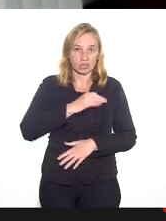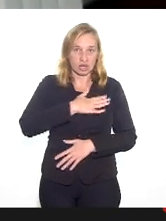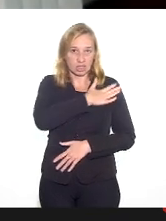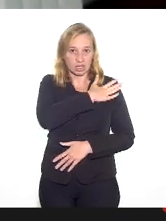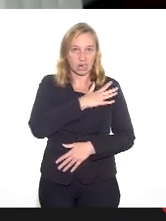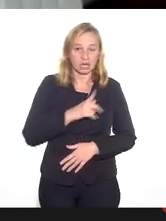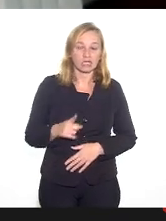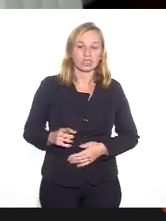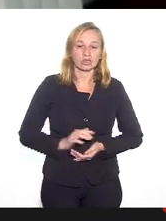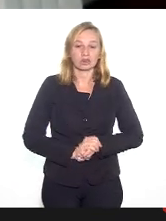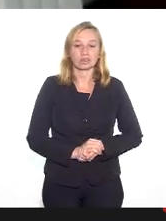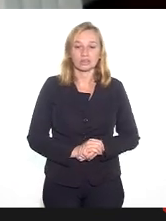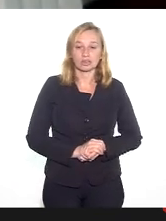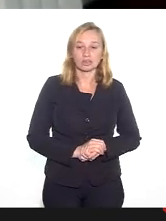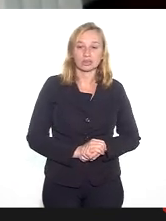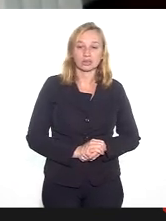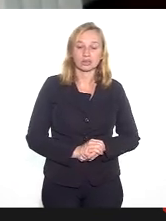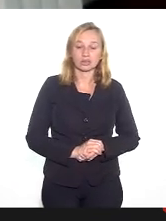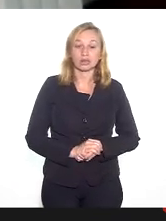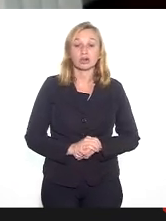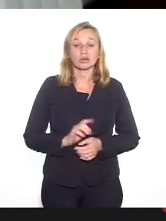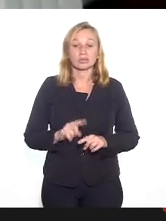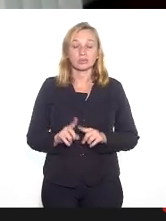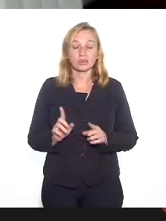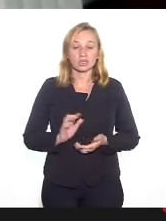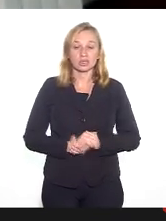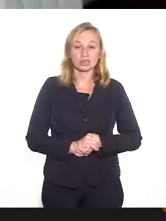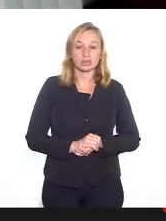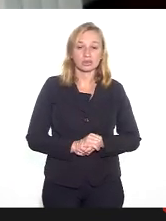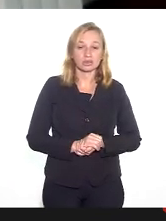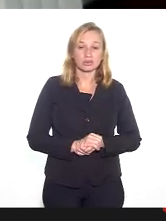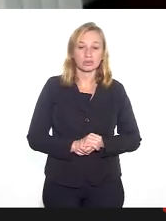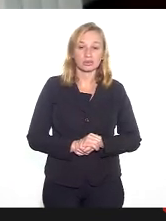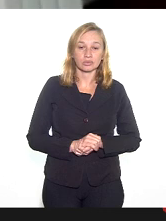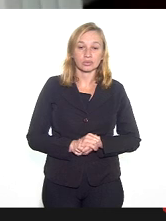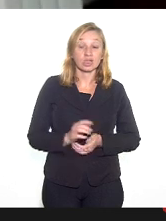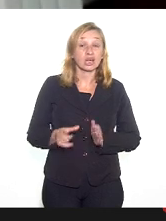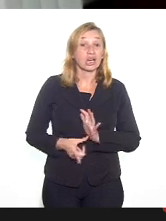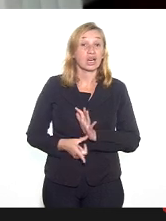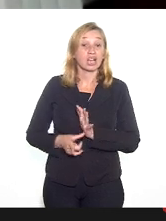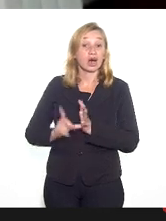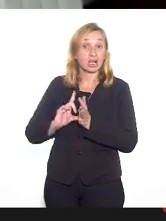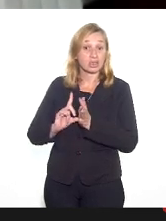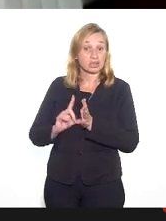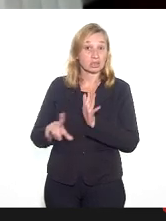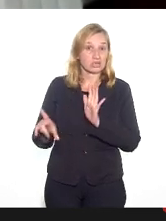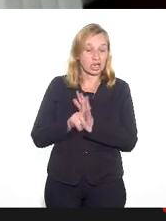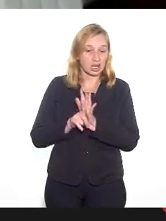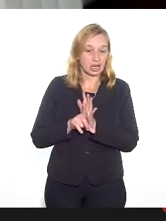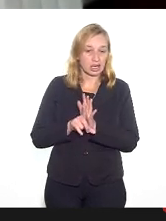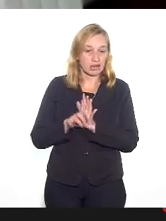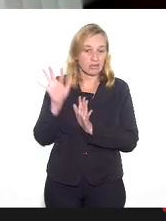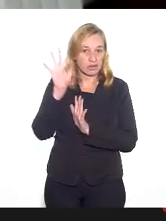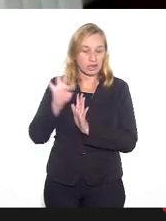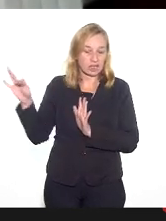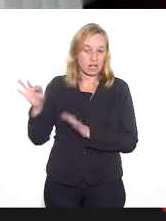E a nossa perplexidade era esse precedente, mas esse precedente ele é anterior à edição da Lei